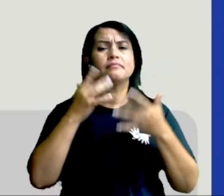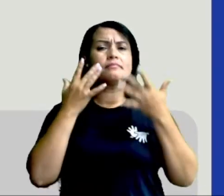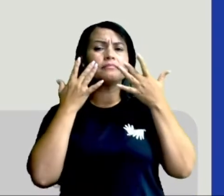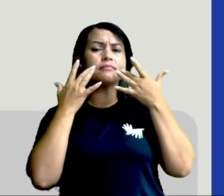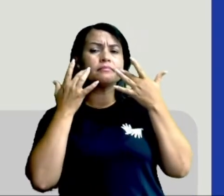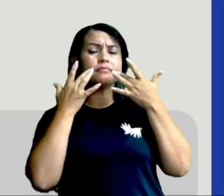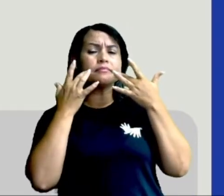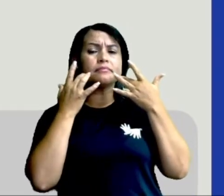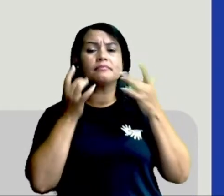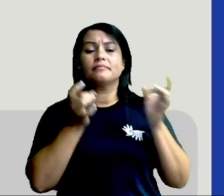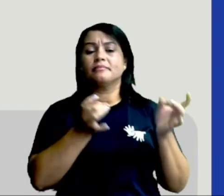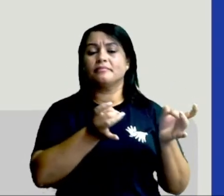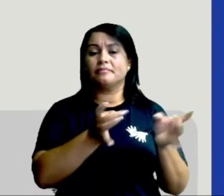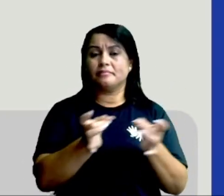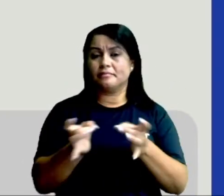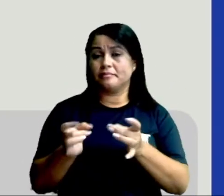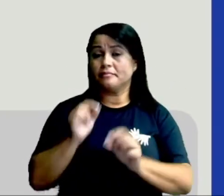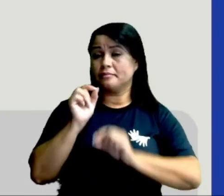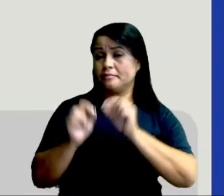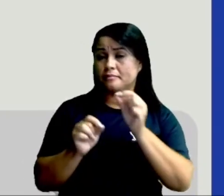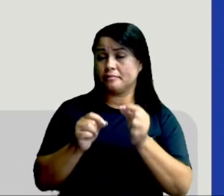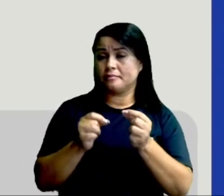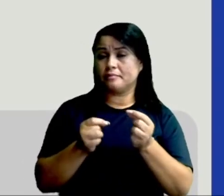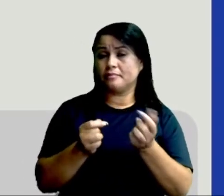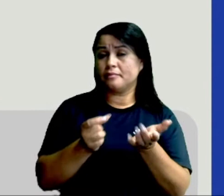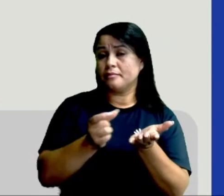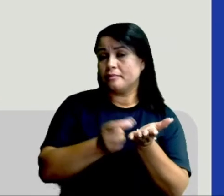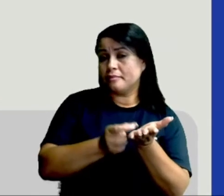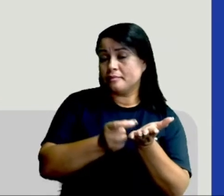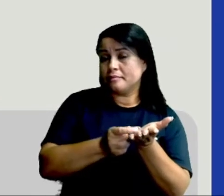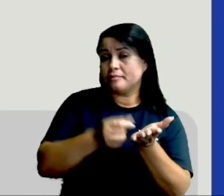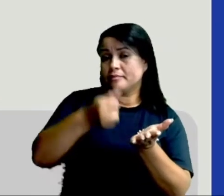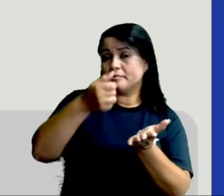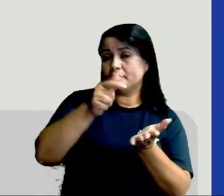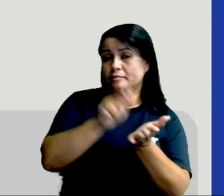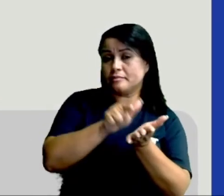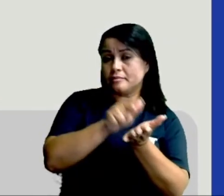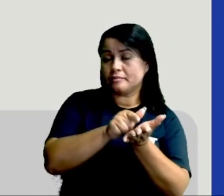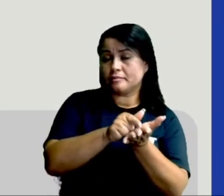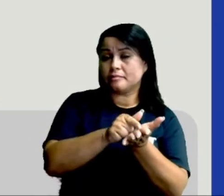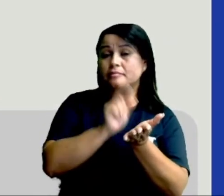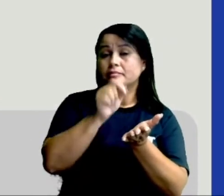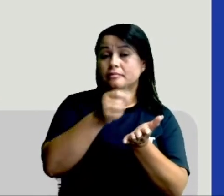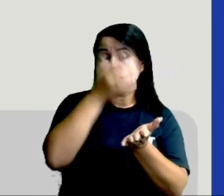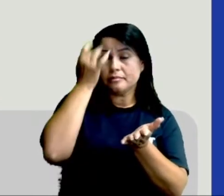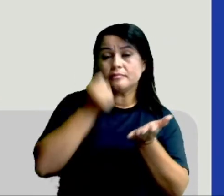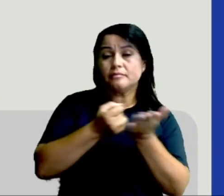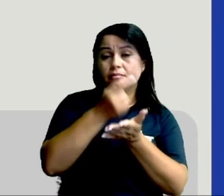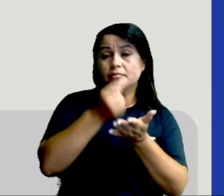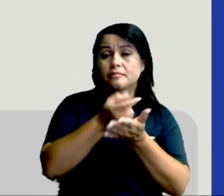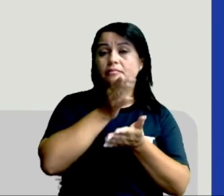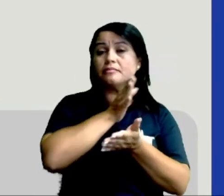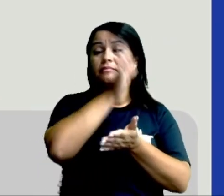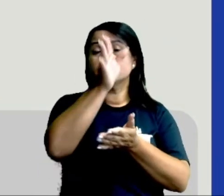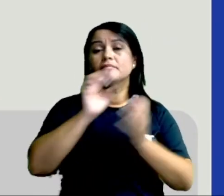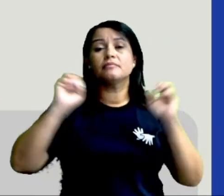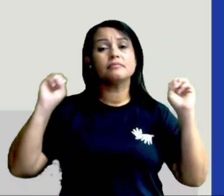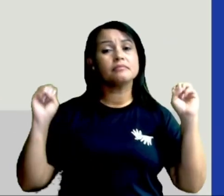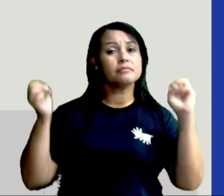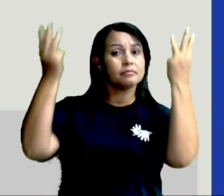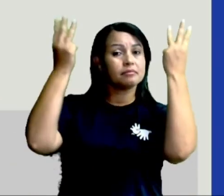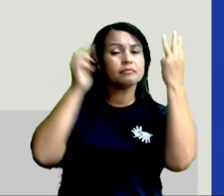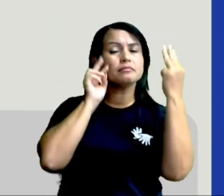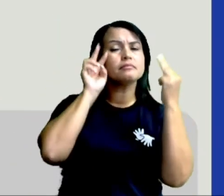colocou à venda 100 ingressos para a apresentação de um show. Foram vendidos 72 ingressos no total. Qual é a